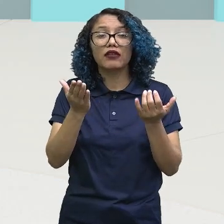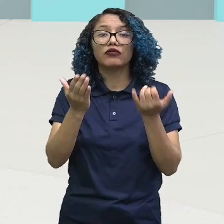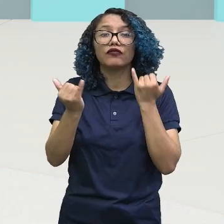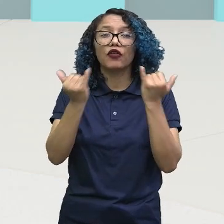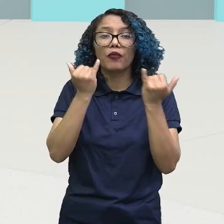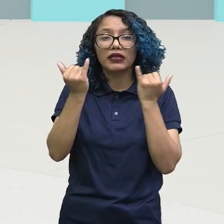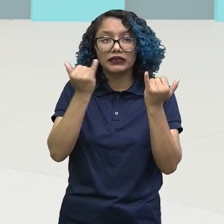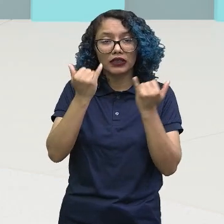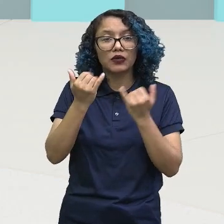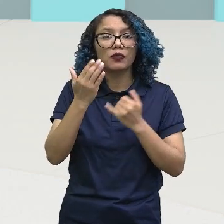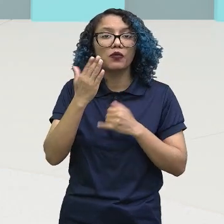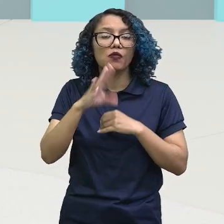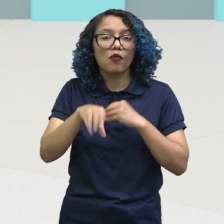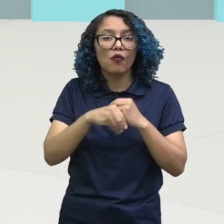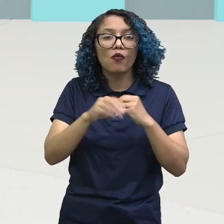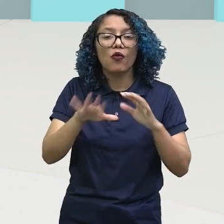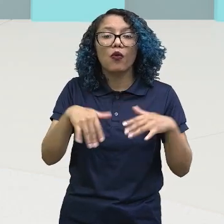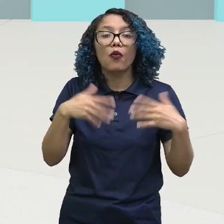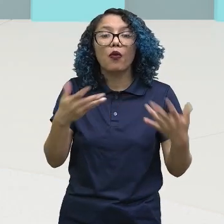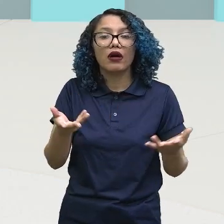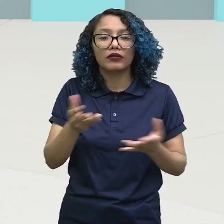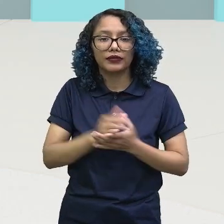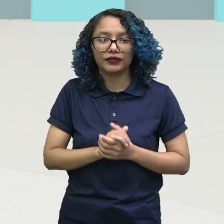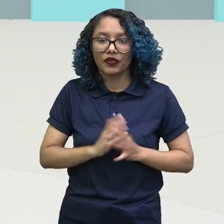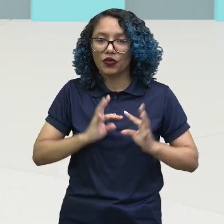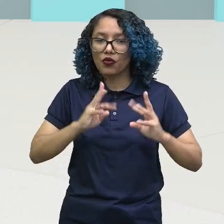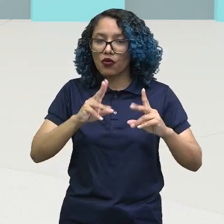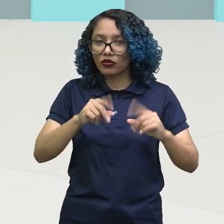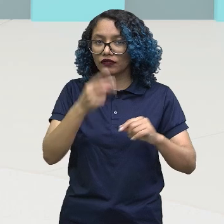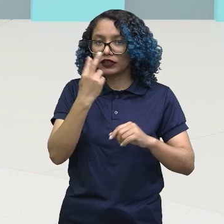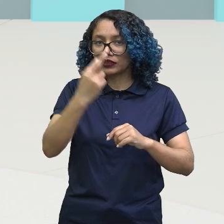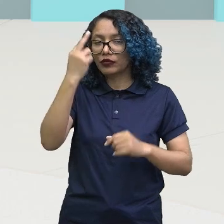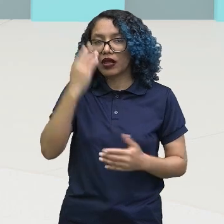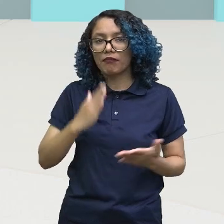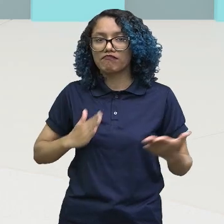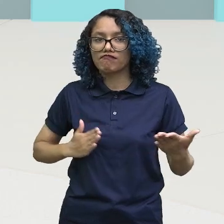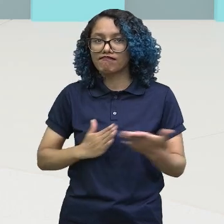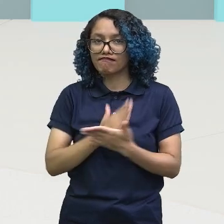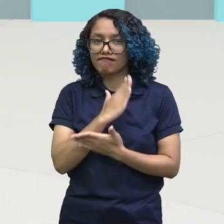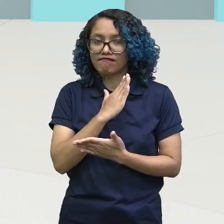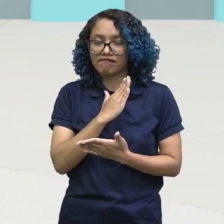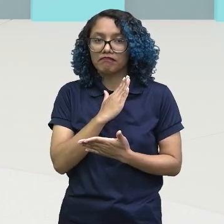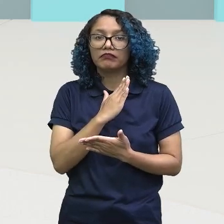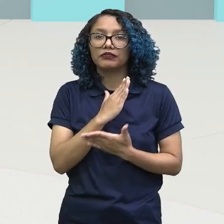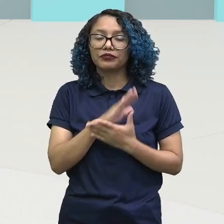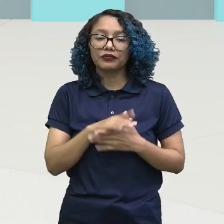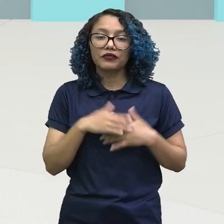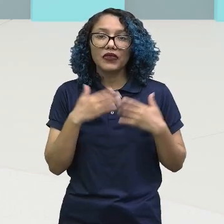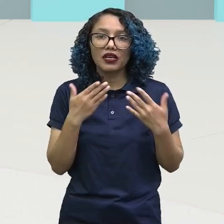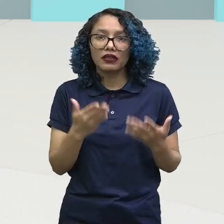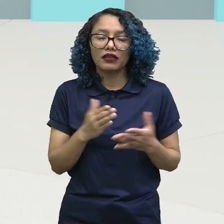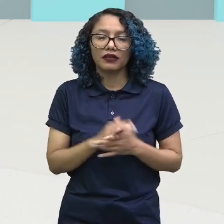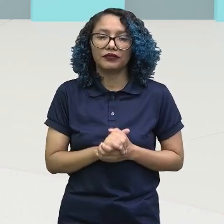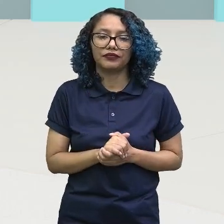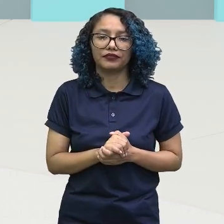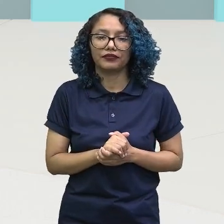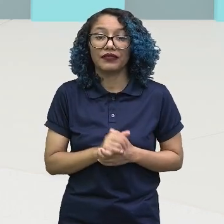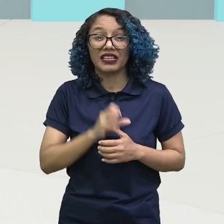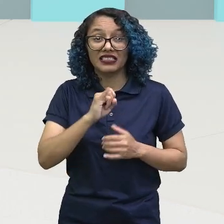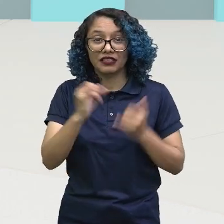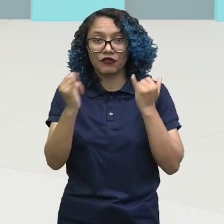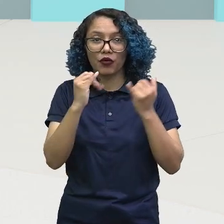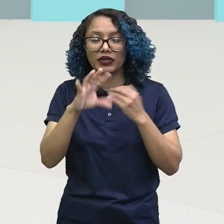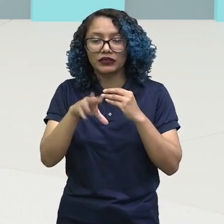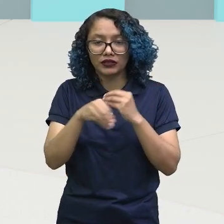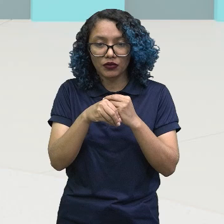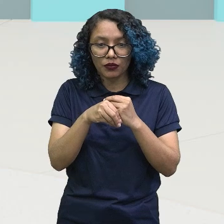mais. Que todos sejam aprovados no vestibular. Então, como ela está trazendo uma informação a mais, eu não preciso